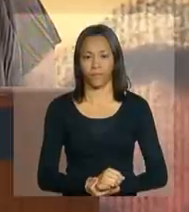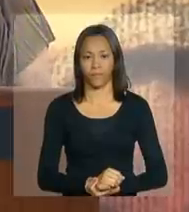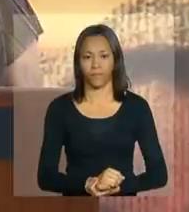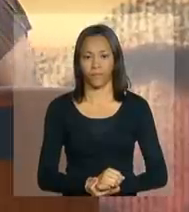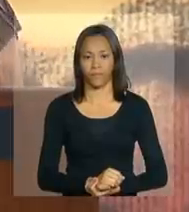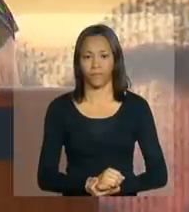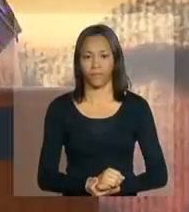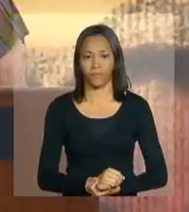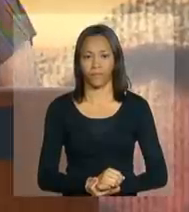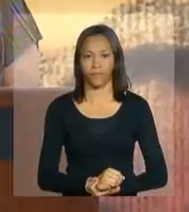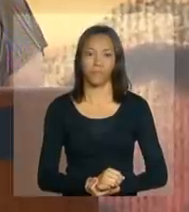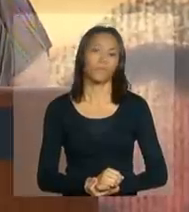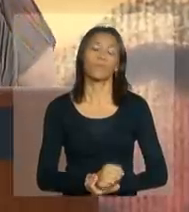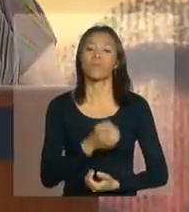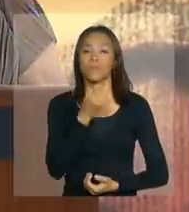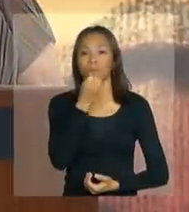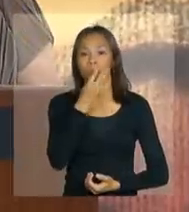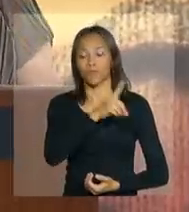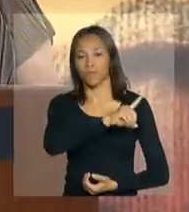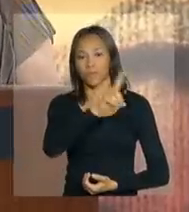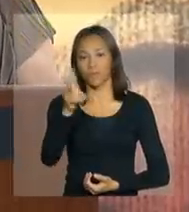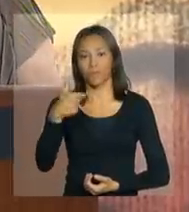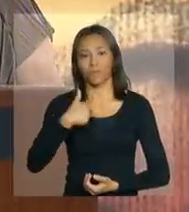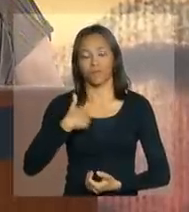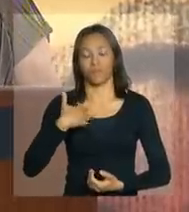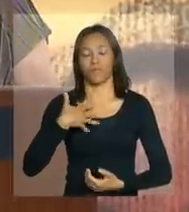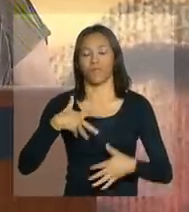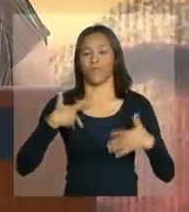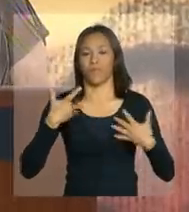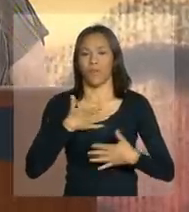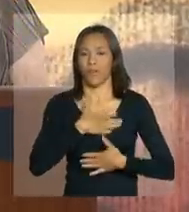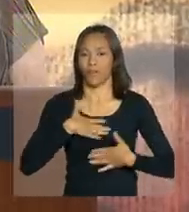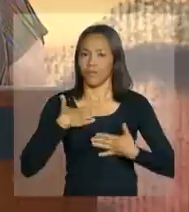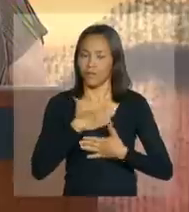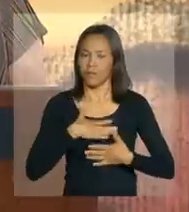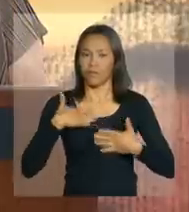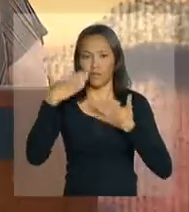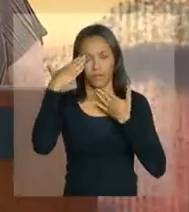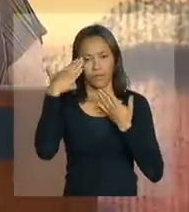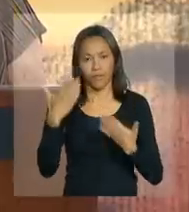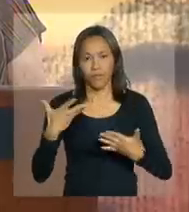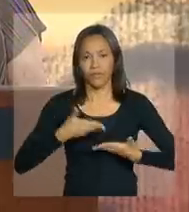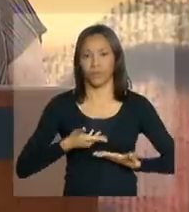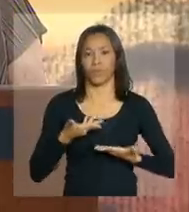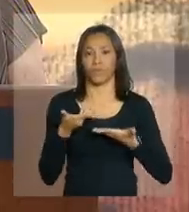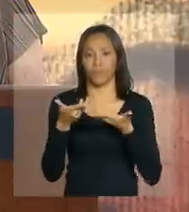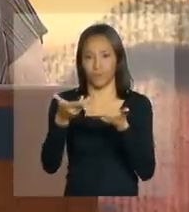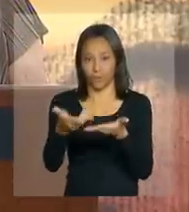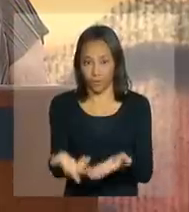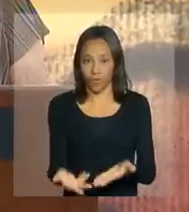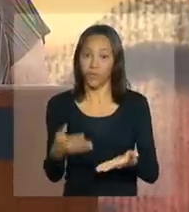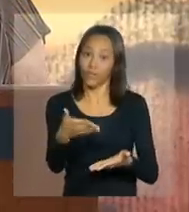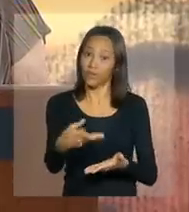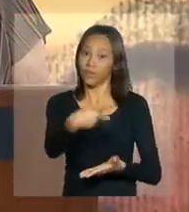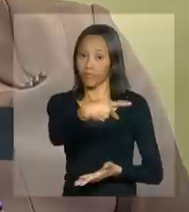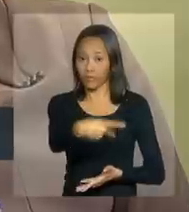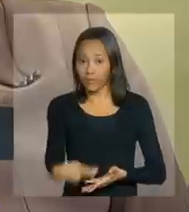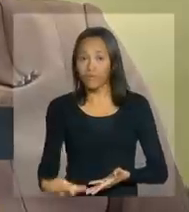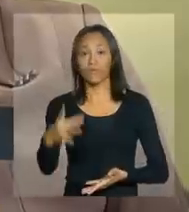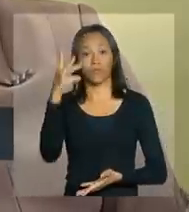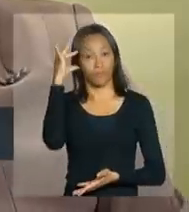Sergipe Bom dia eu estou muito feliz agradecendo aqui o convite da nossa presidente